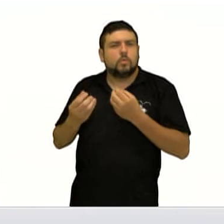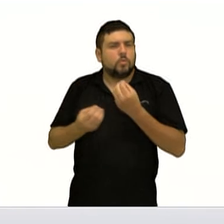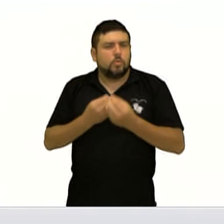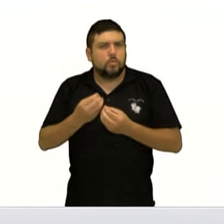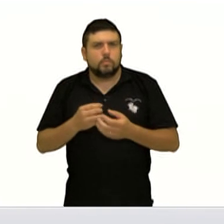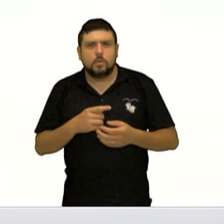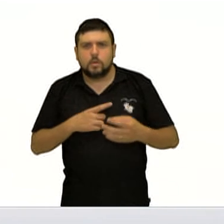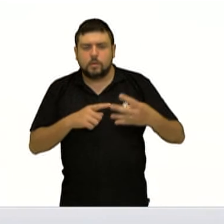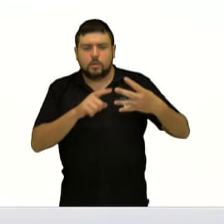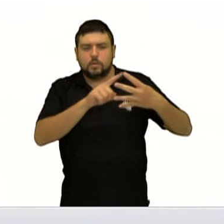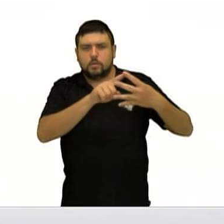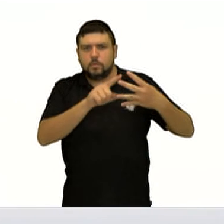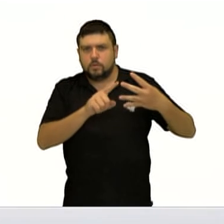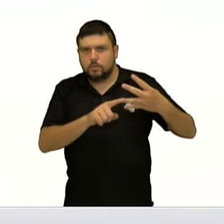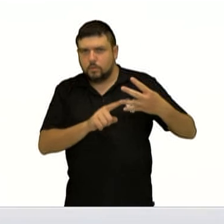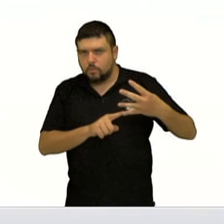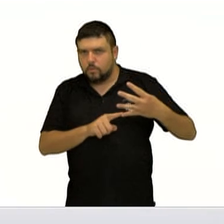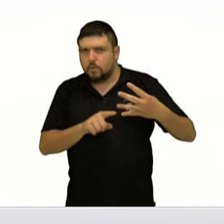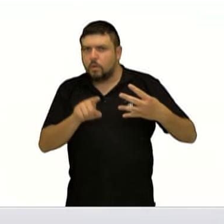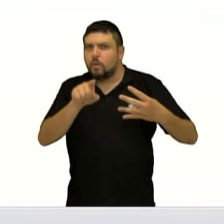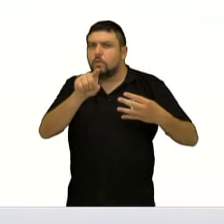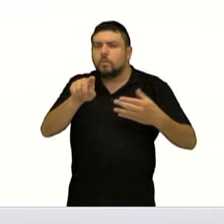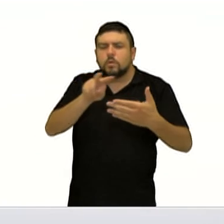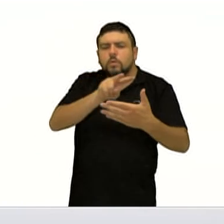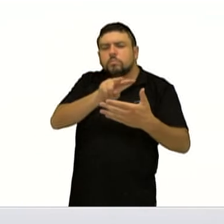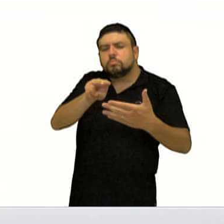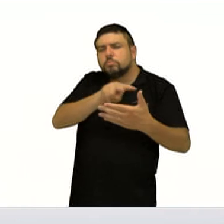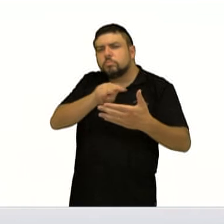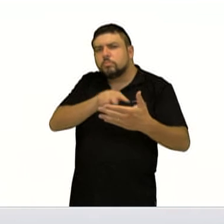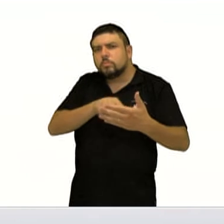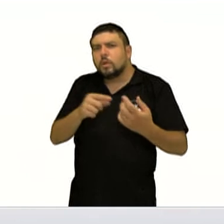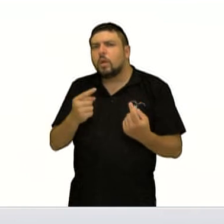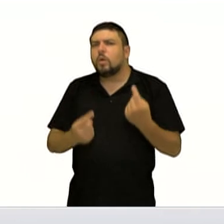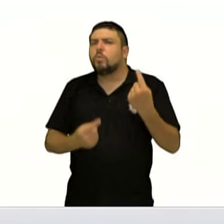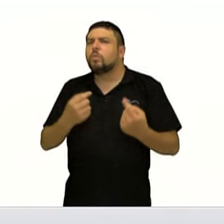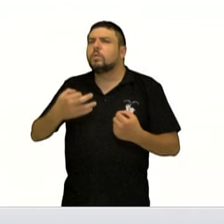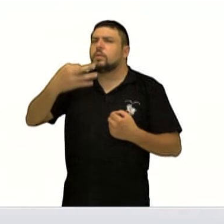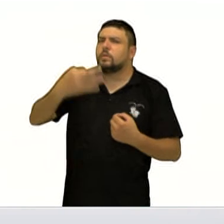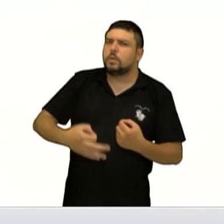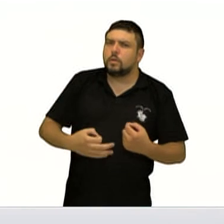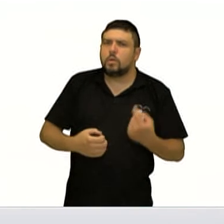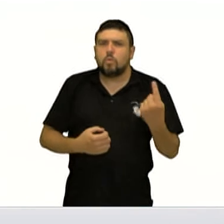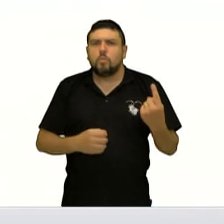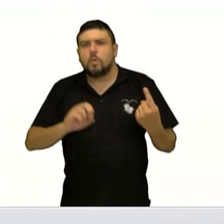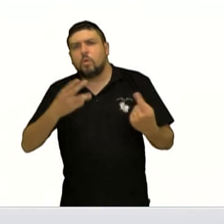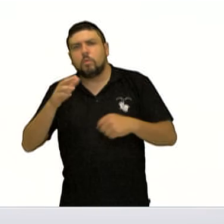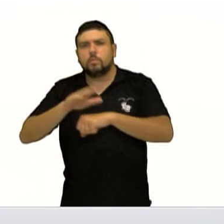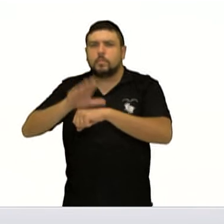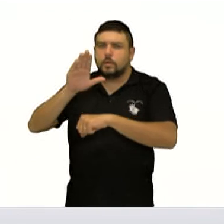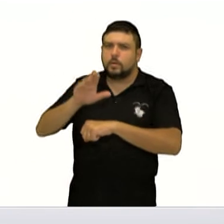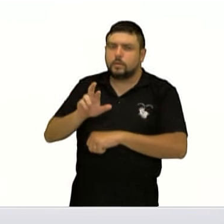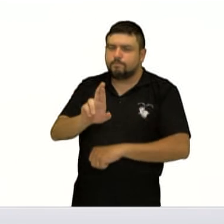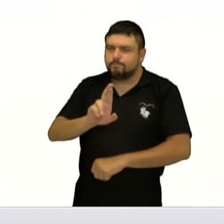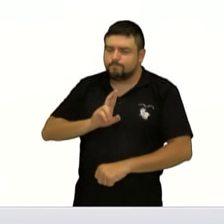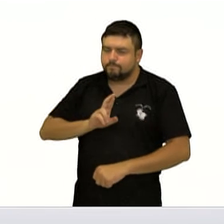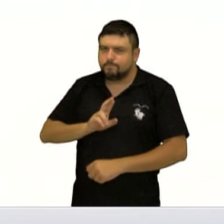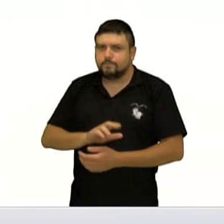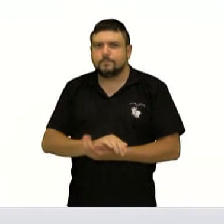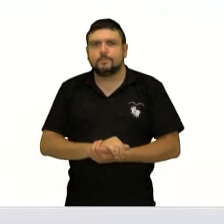ali 4 opções e você vai ver quais delas estão corretas. Pode ser mais de uma, então fica atento. A gente já volta.